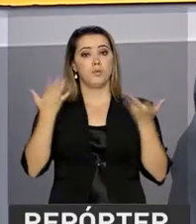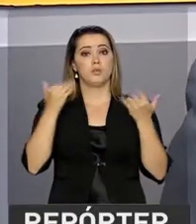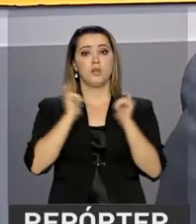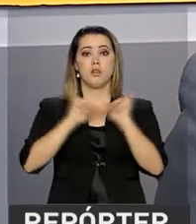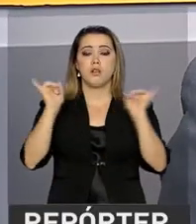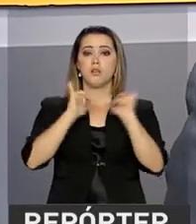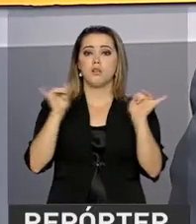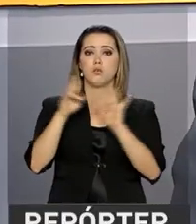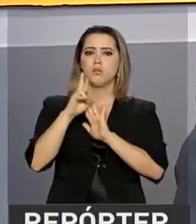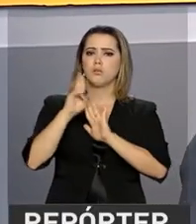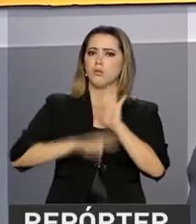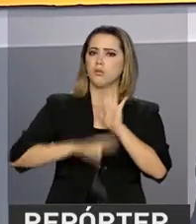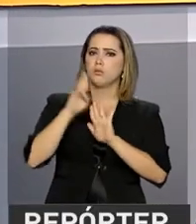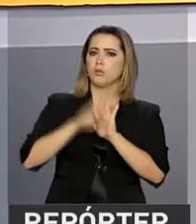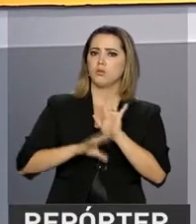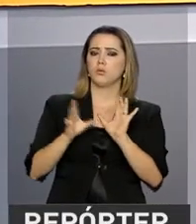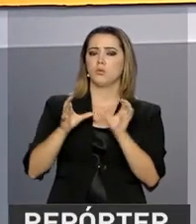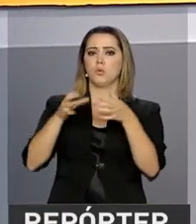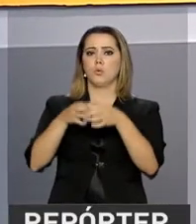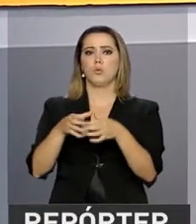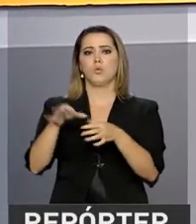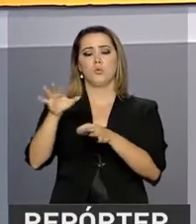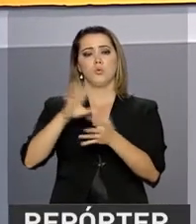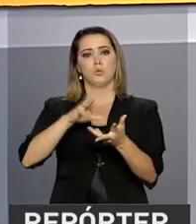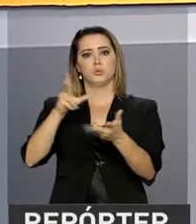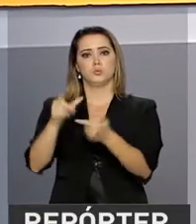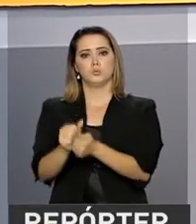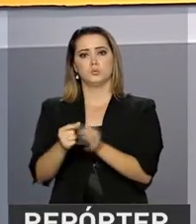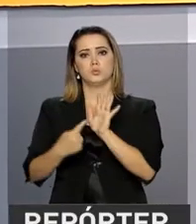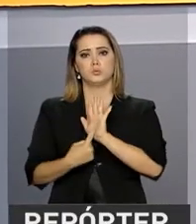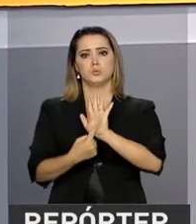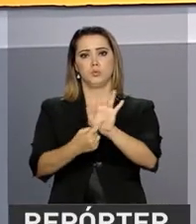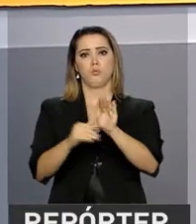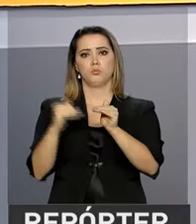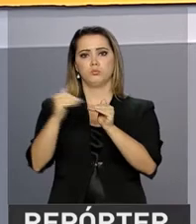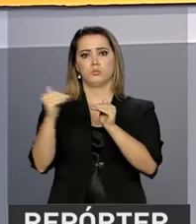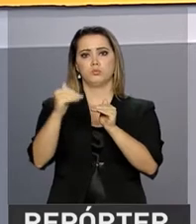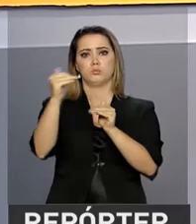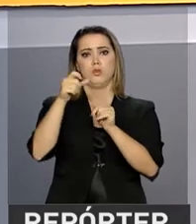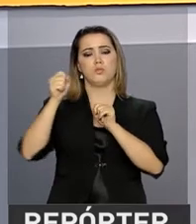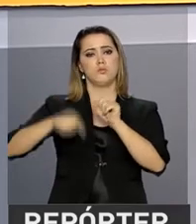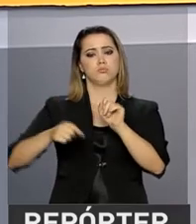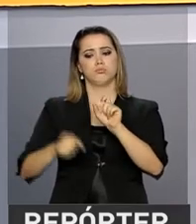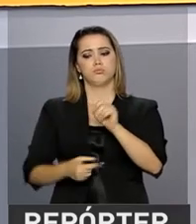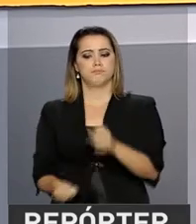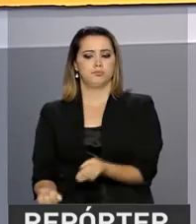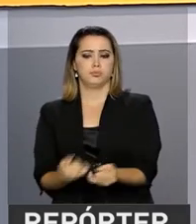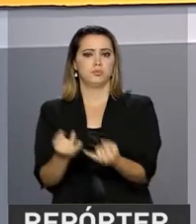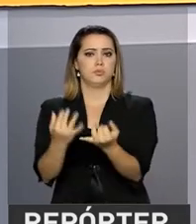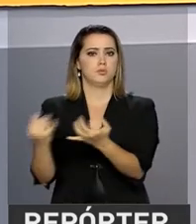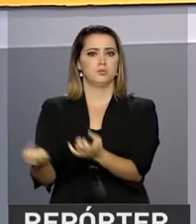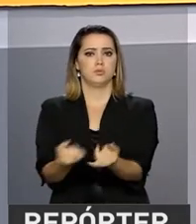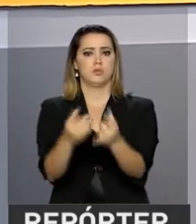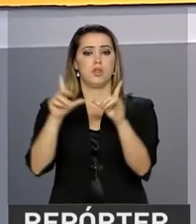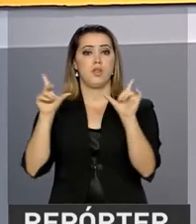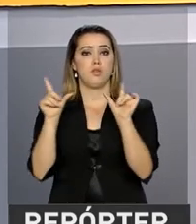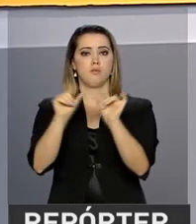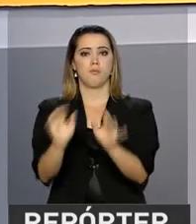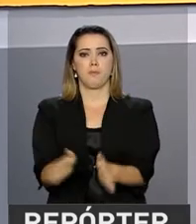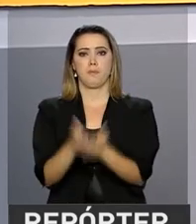no evento foi lançado o relatório pela organização internacional que mostra o aumento da produtividade ea redução da pobreza